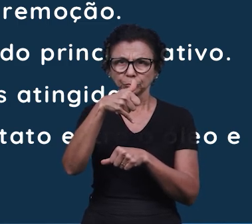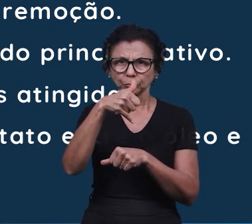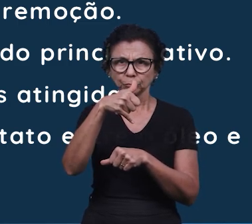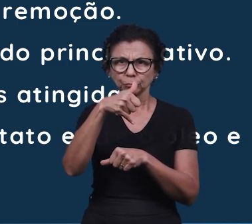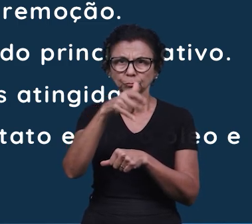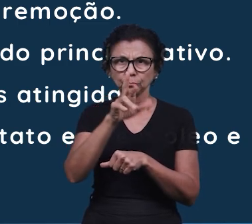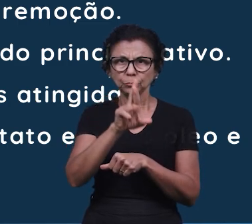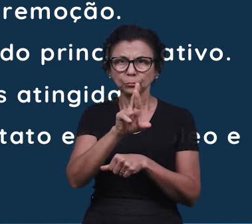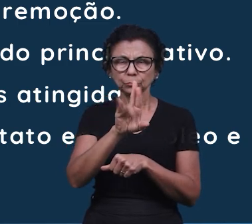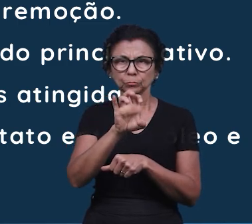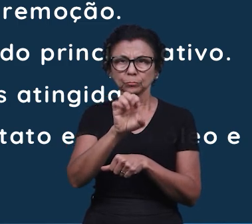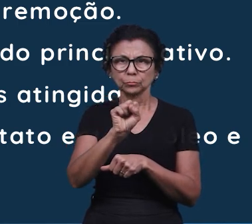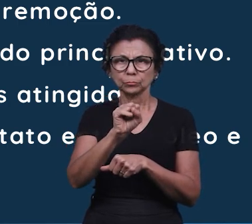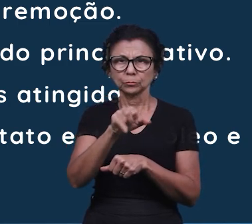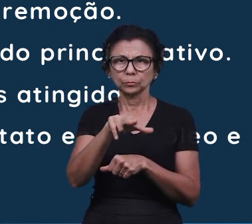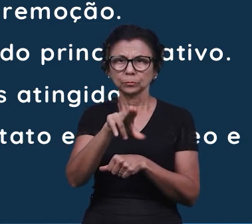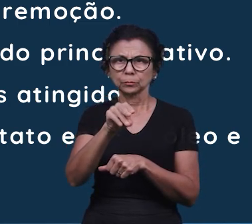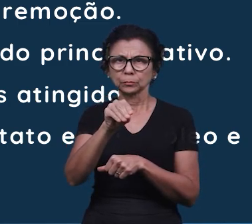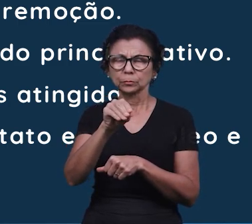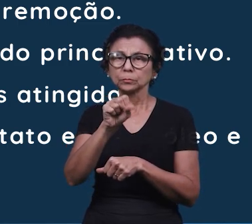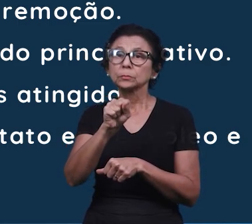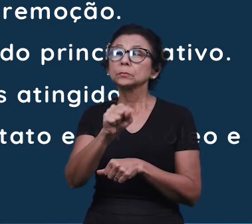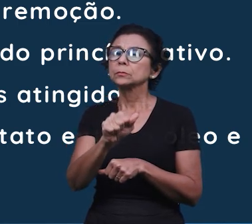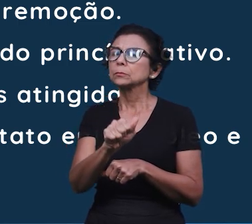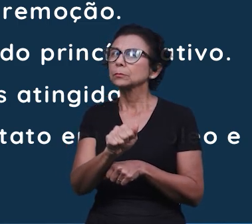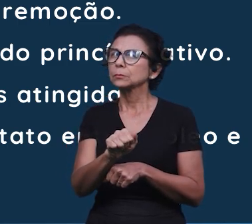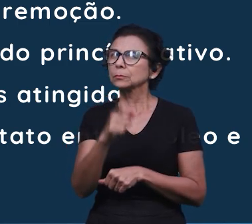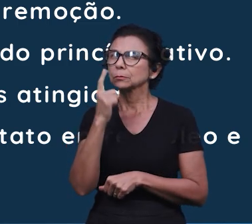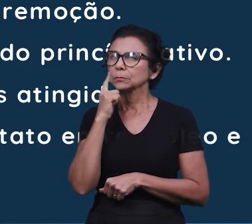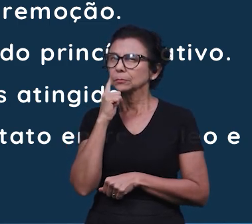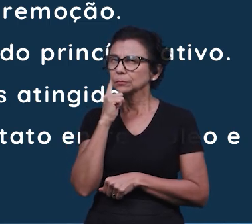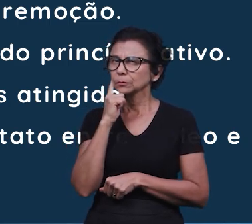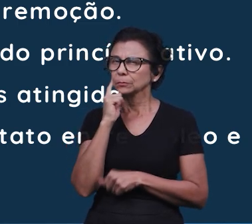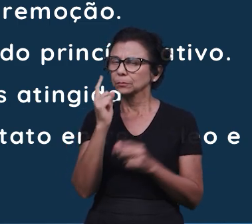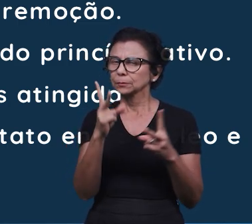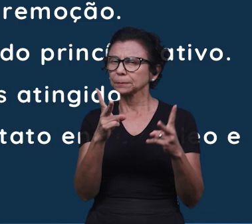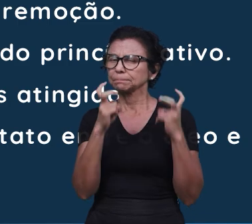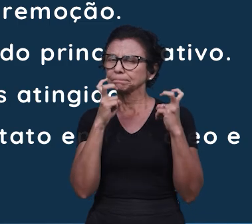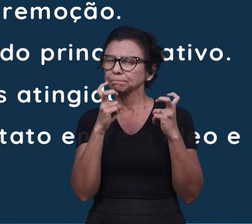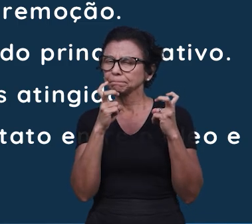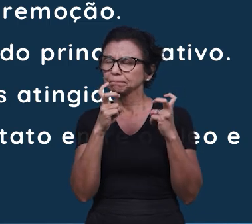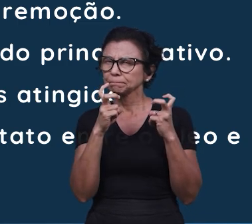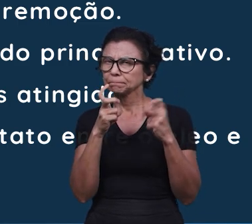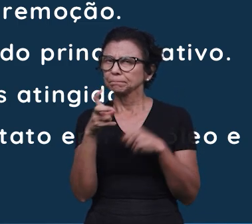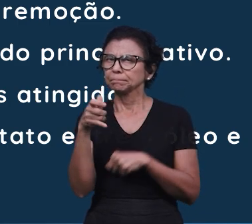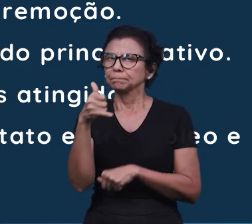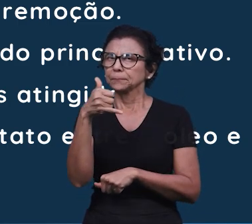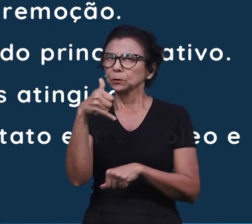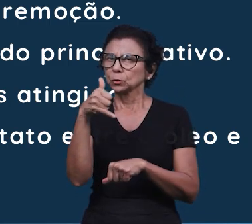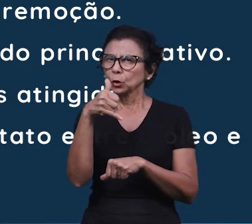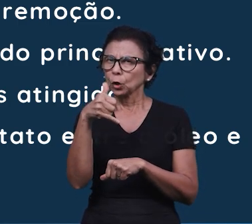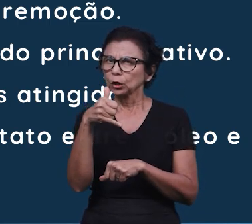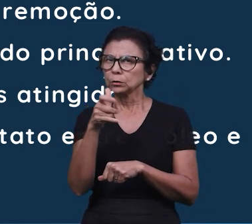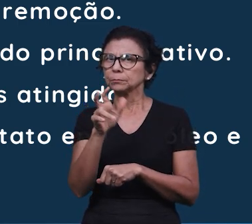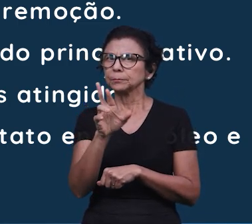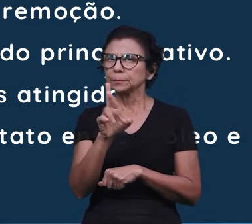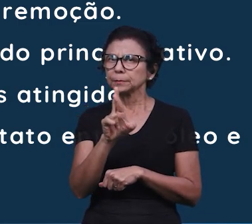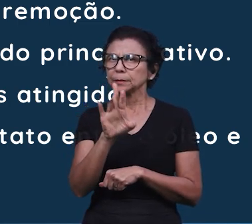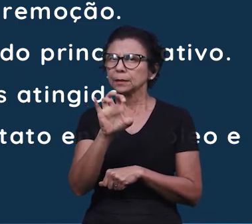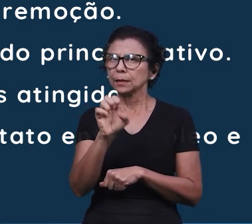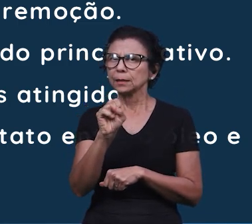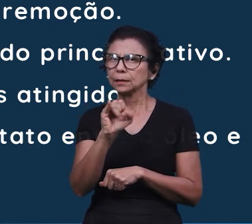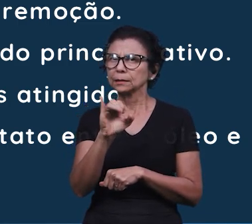Isso já é um indicativo para você o quê? Essa palavra, óleo-resina, que o componente dele deve ser uma